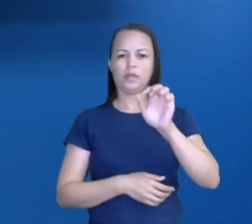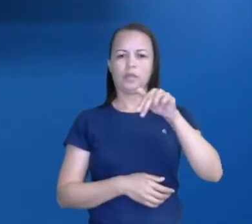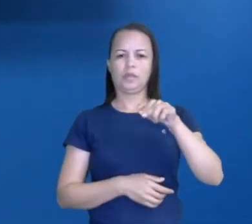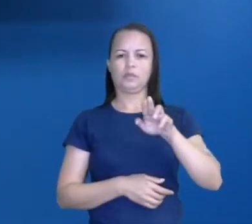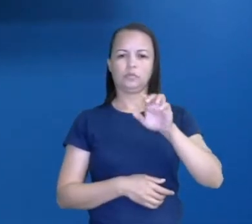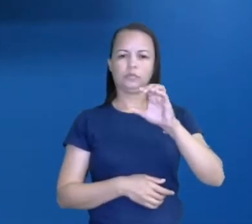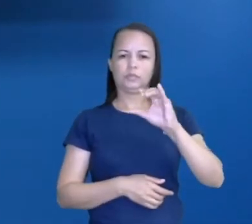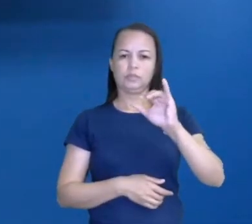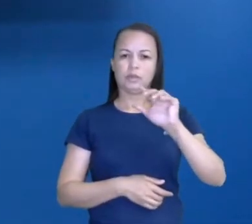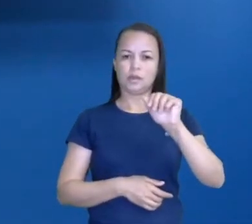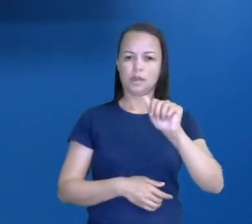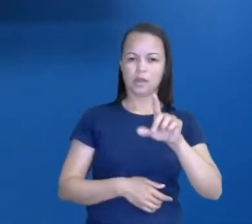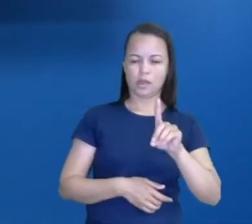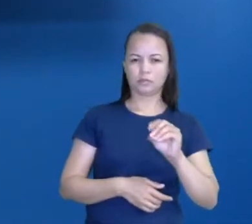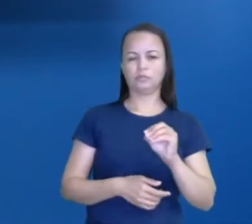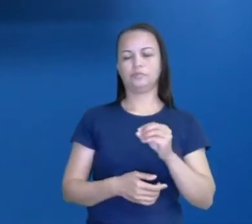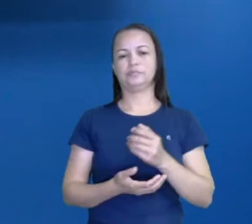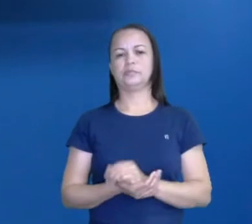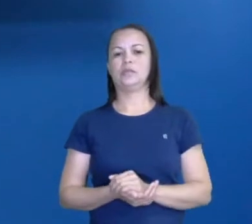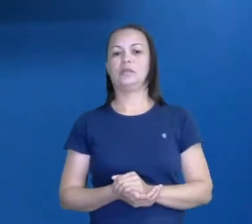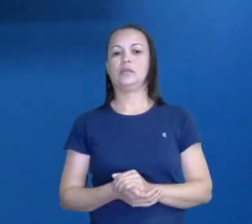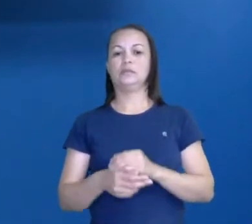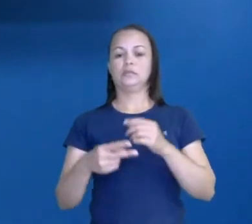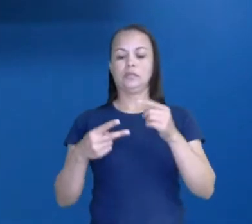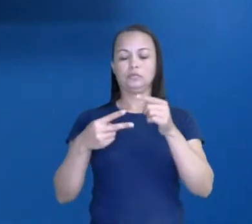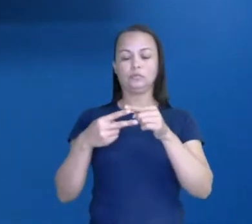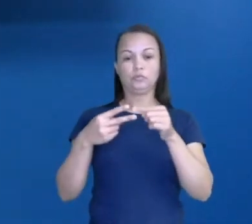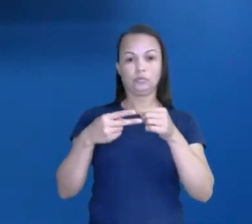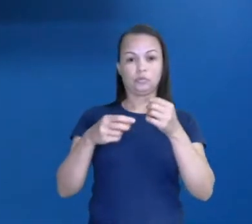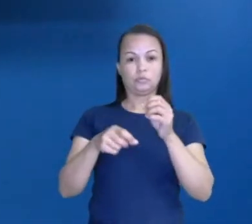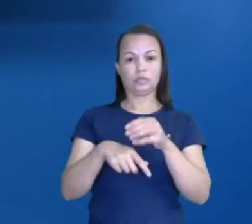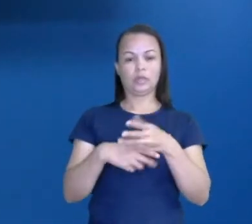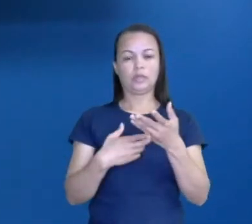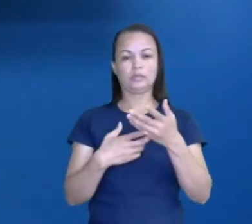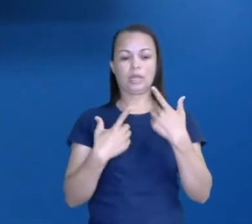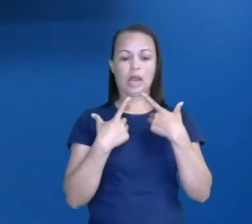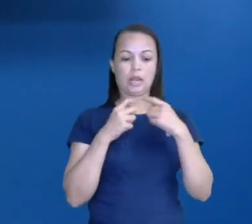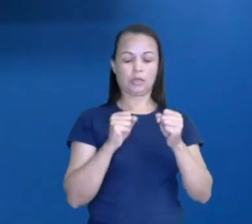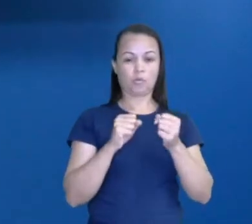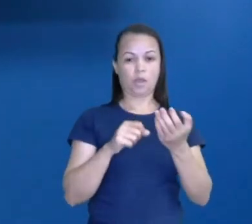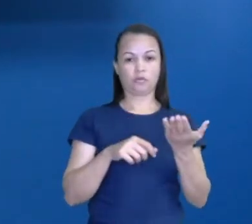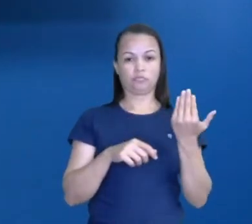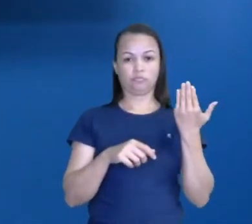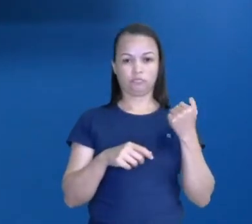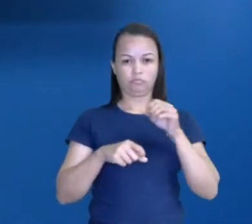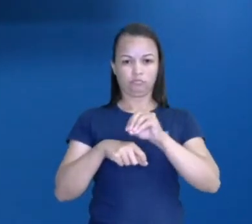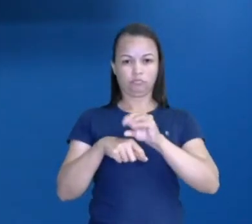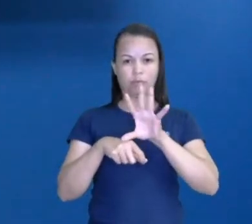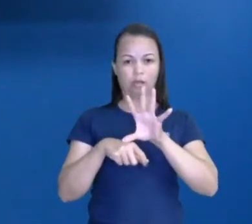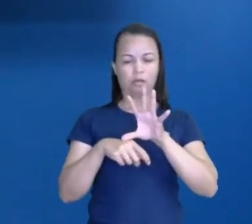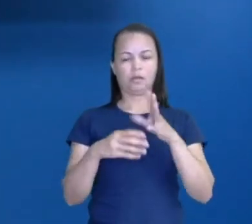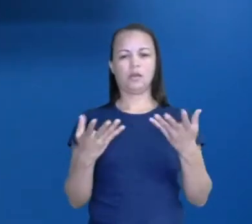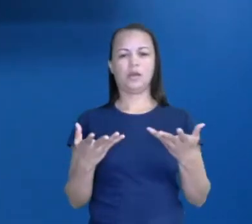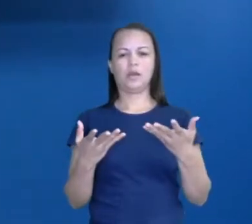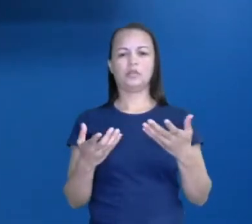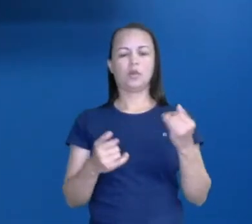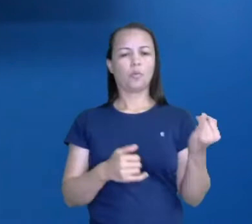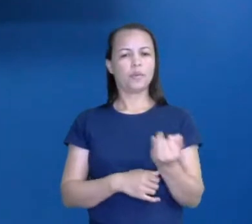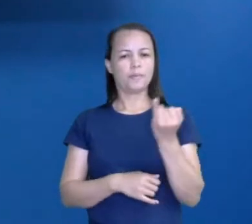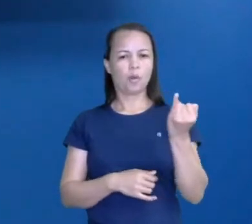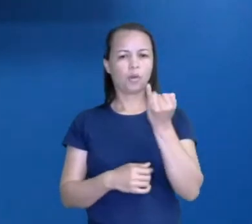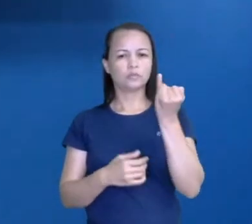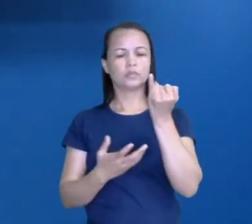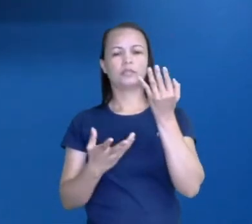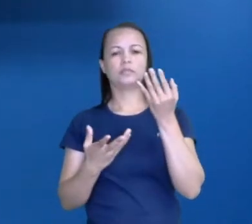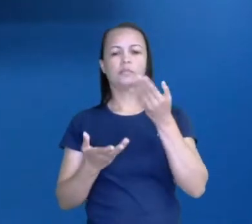lá? Tratamos no slide anterior da linguagem. Vimos o quanto ela é importante para a gente estabelecer